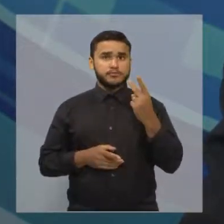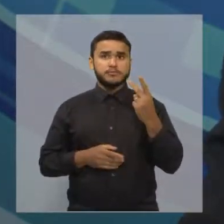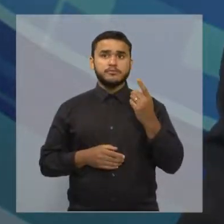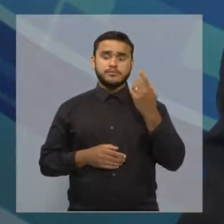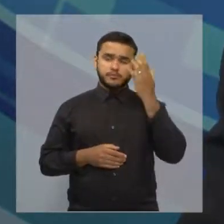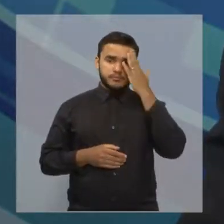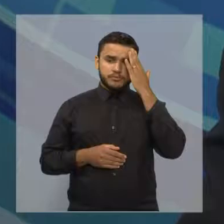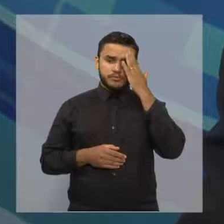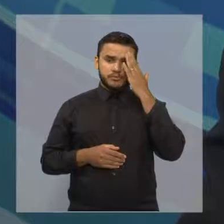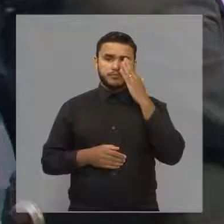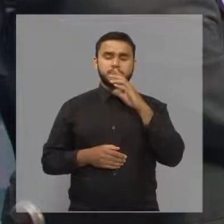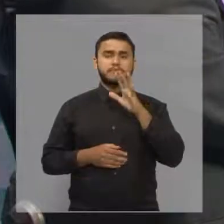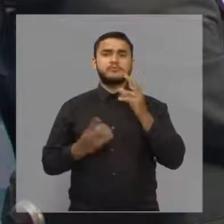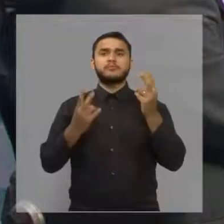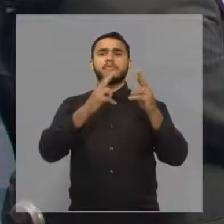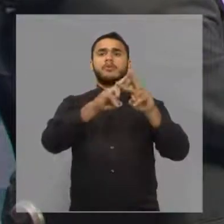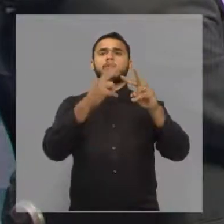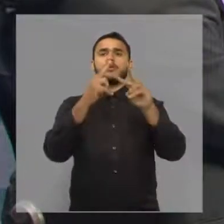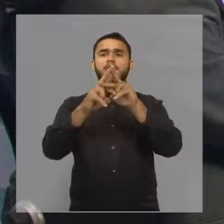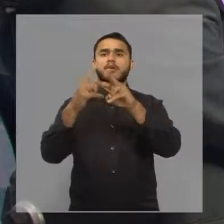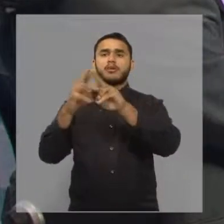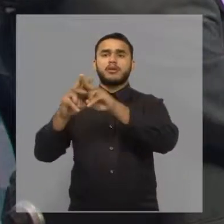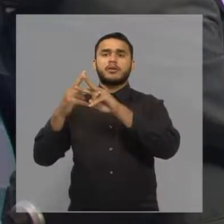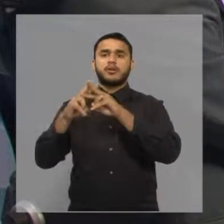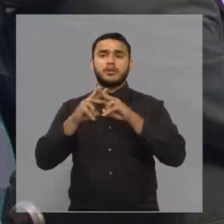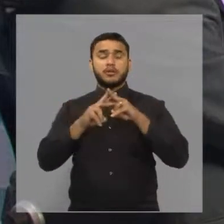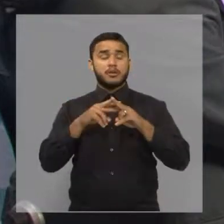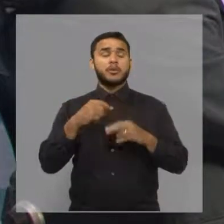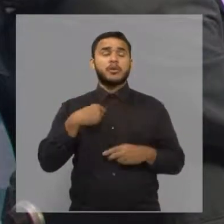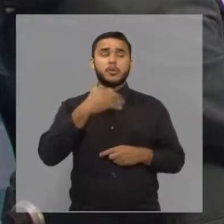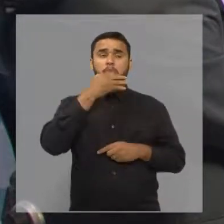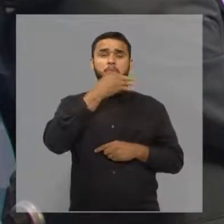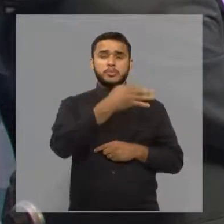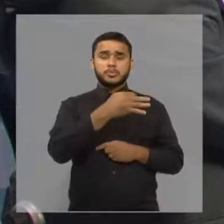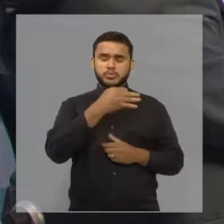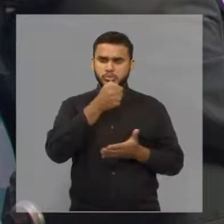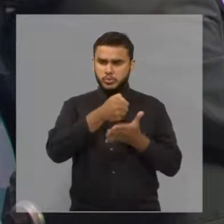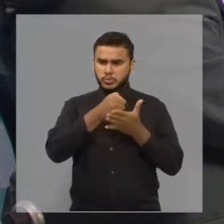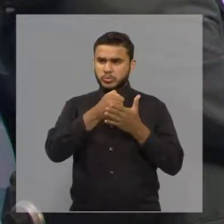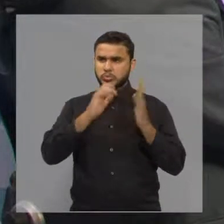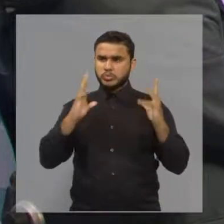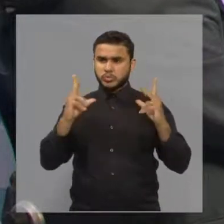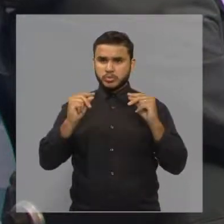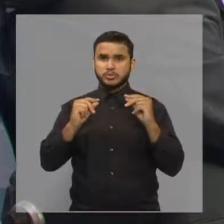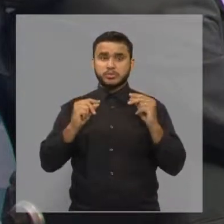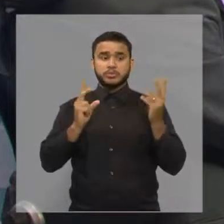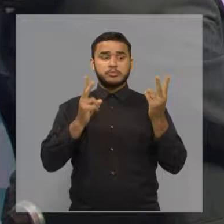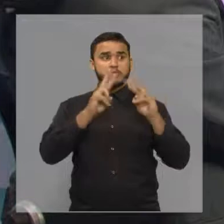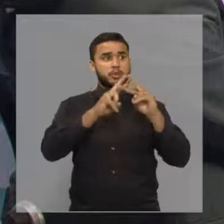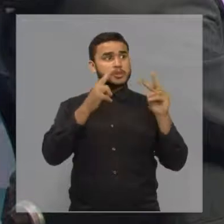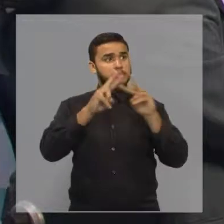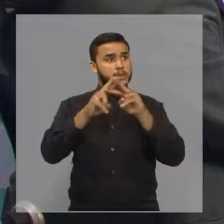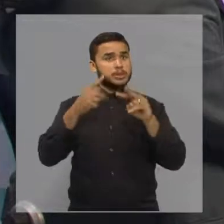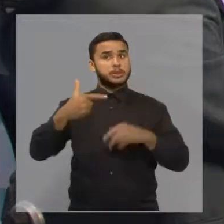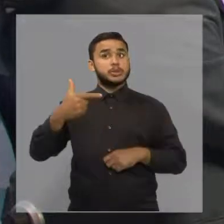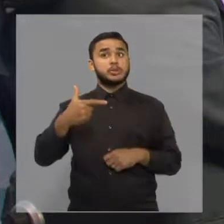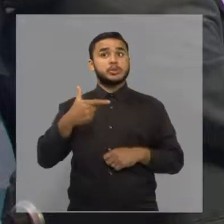não, Arnaldo. A prisão em segunda instância